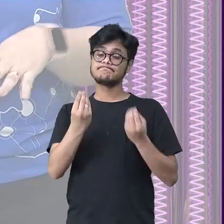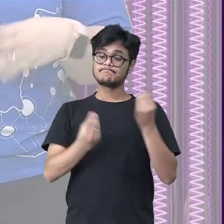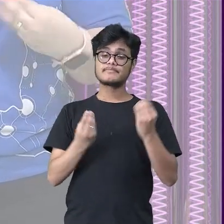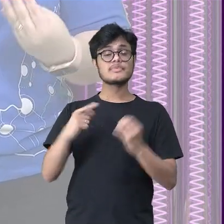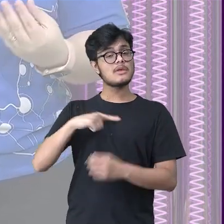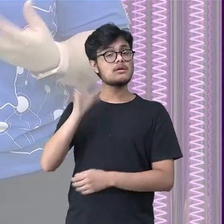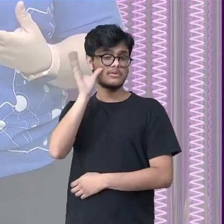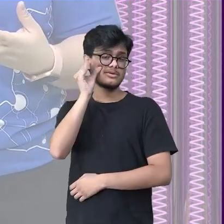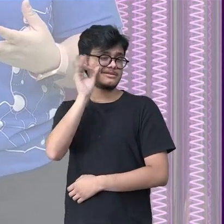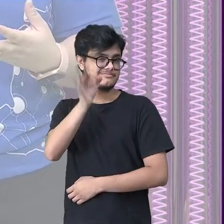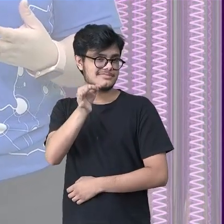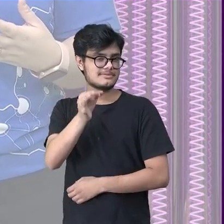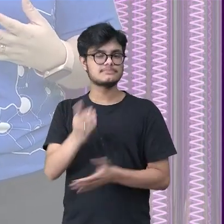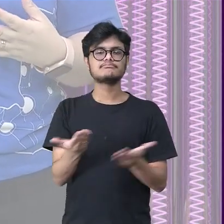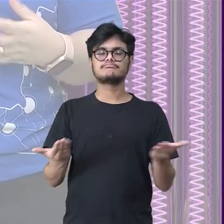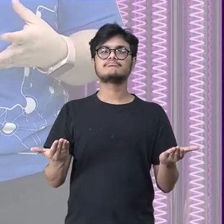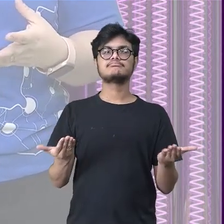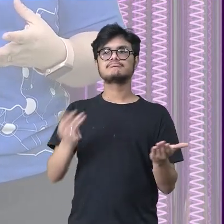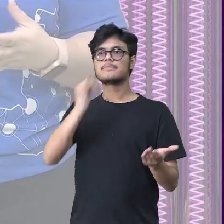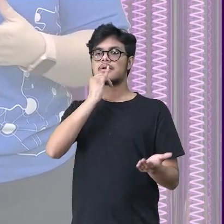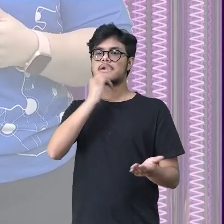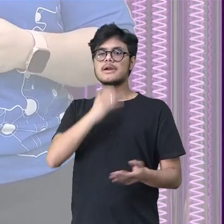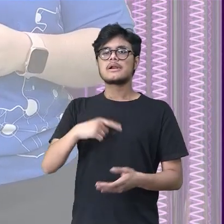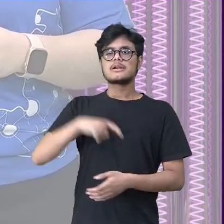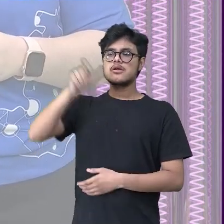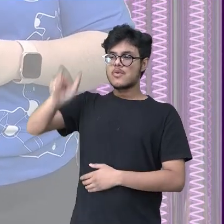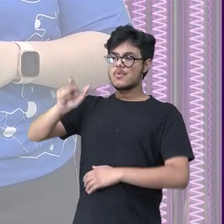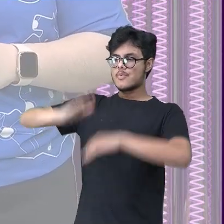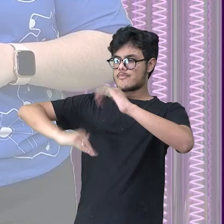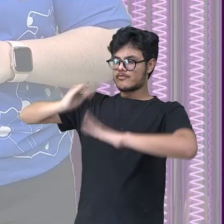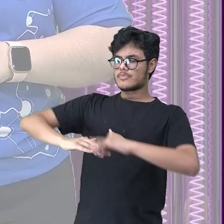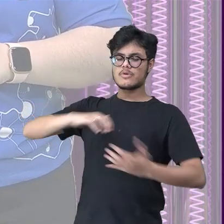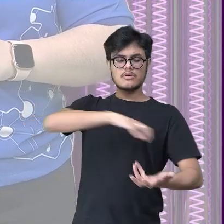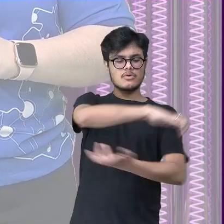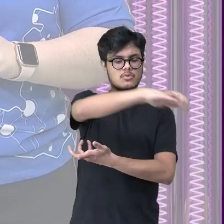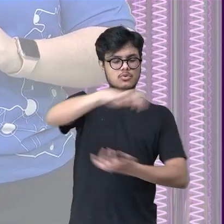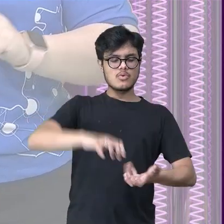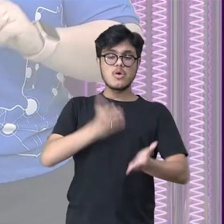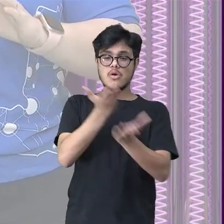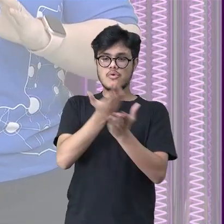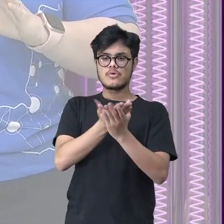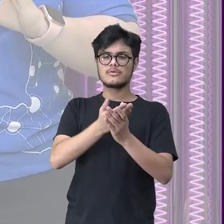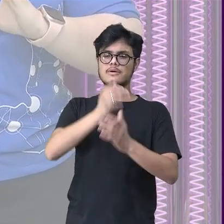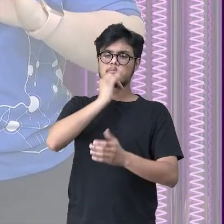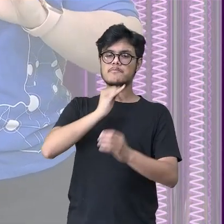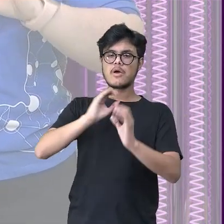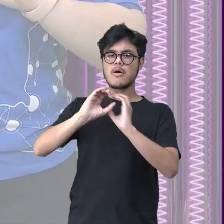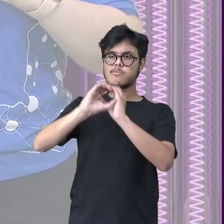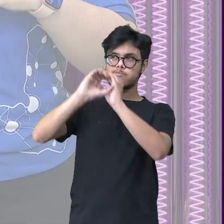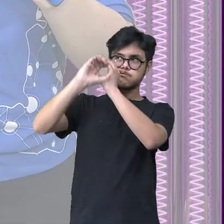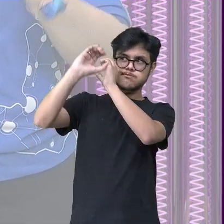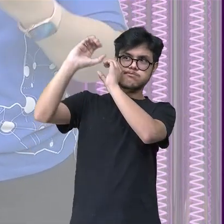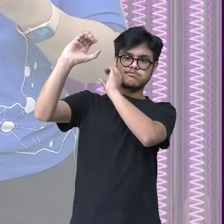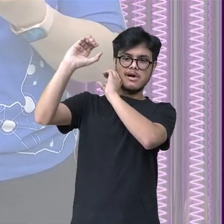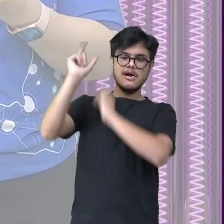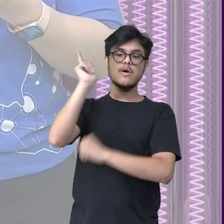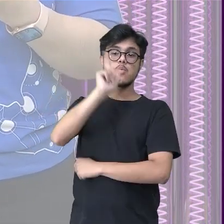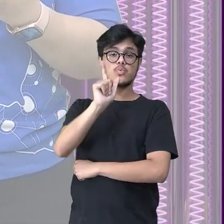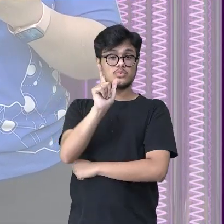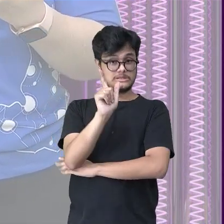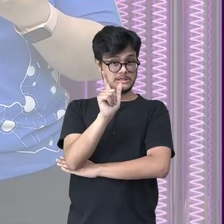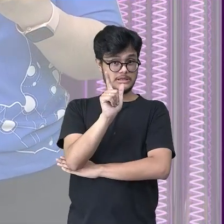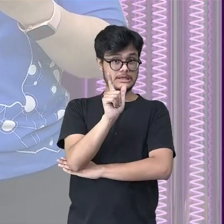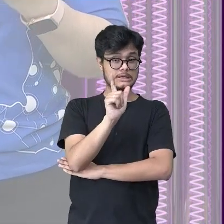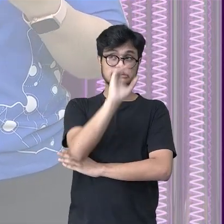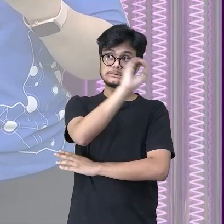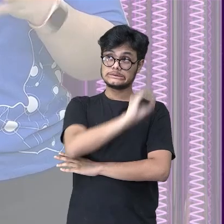curioso. Isso significa que quando um astrônomo posiciona aí um telescópio para tentar visualizar essa